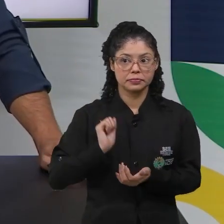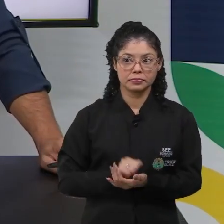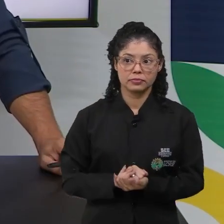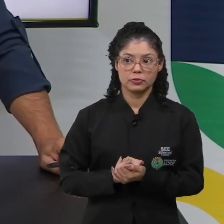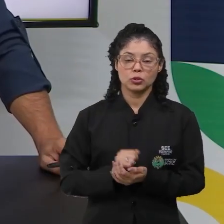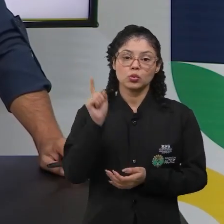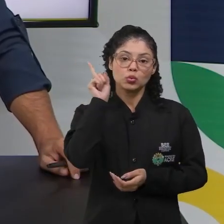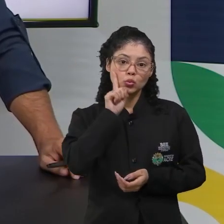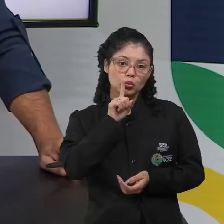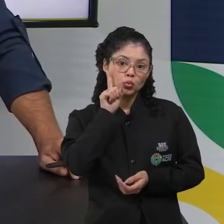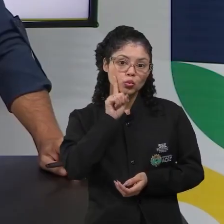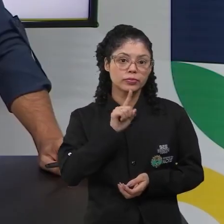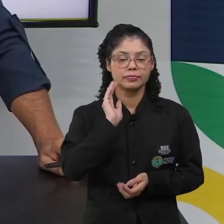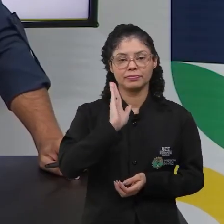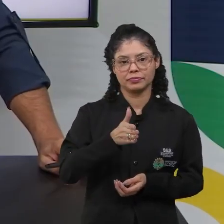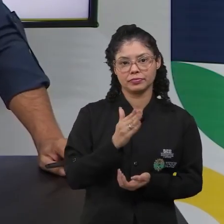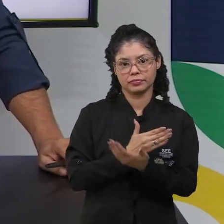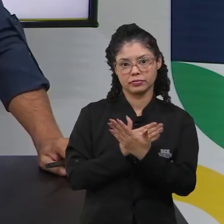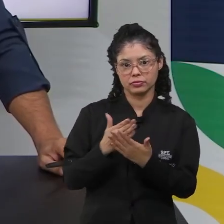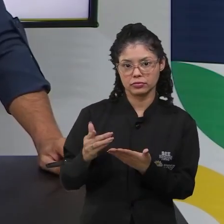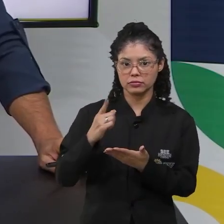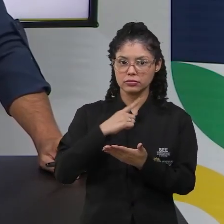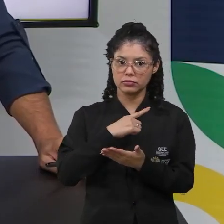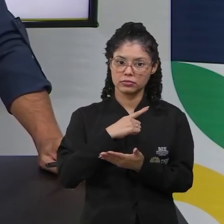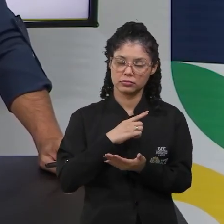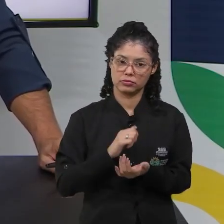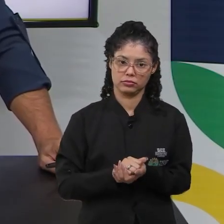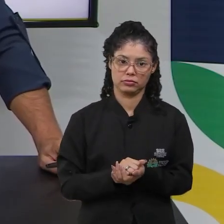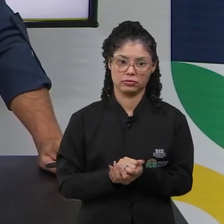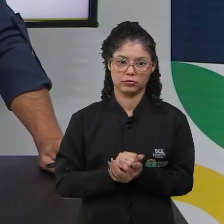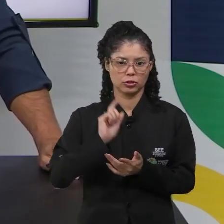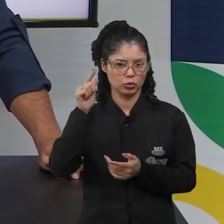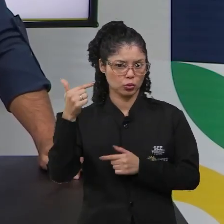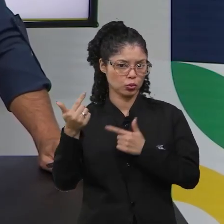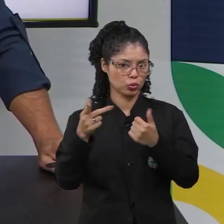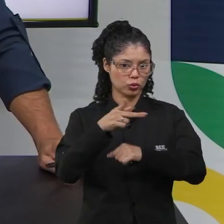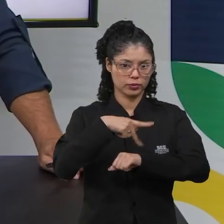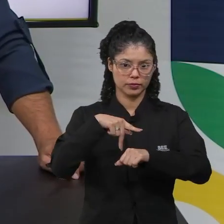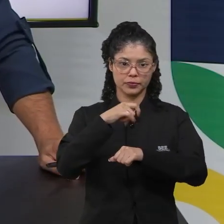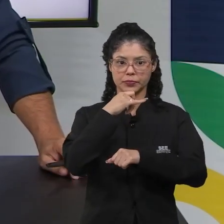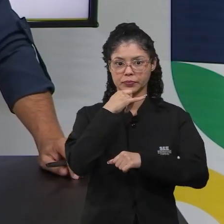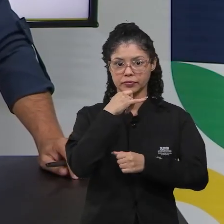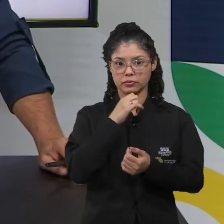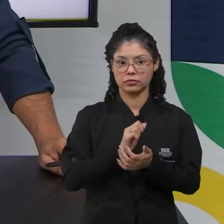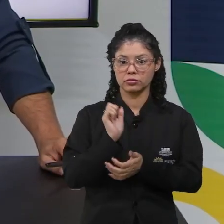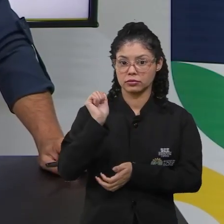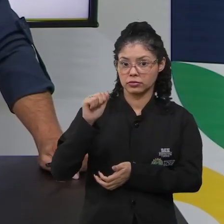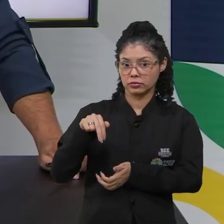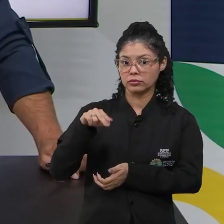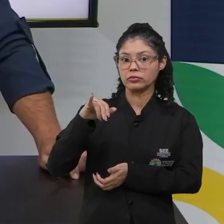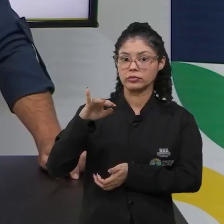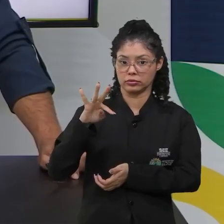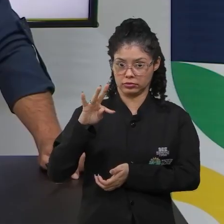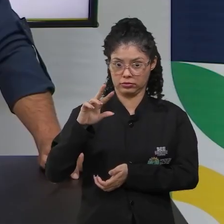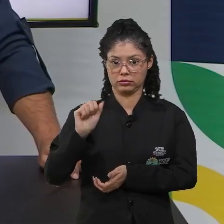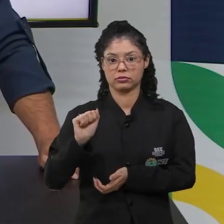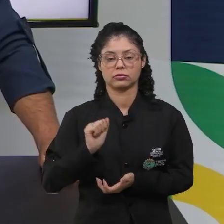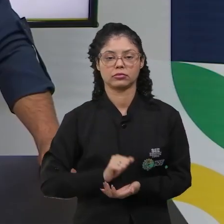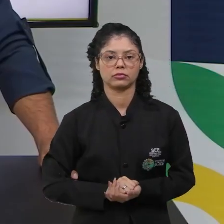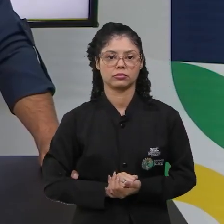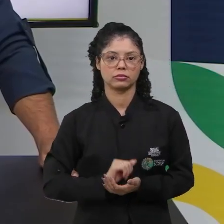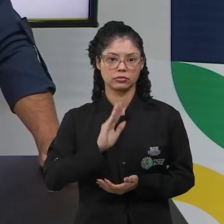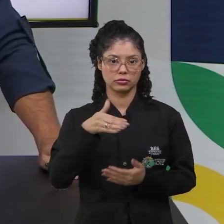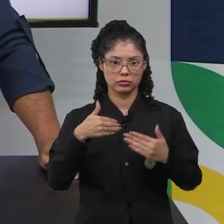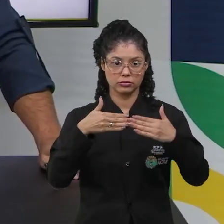nos Estados Unidos, já começa a ter acenos para outros países. Por exemplo, a Anitta já abriu